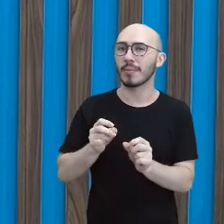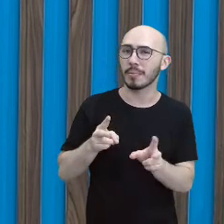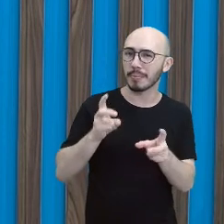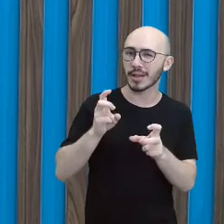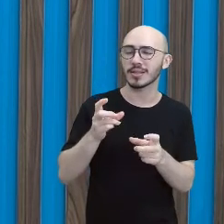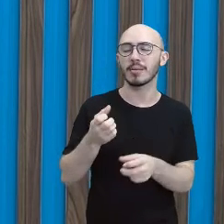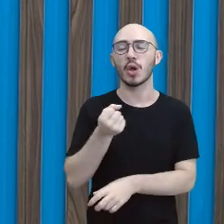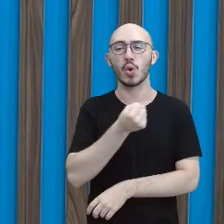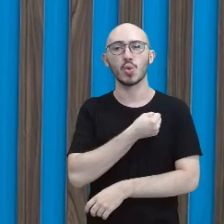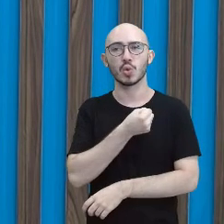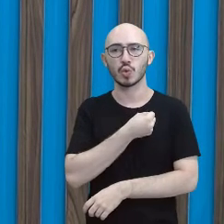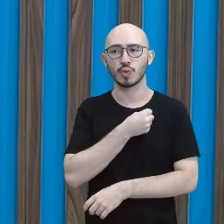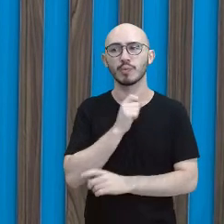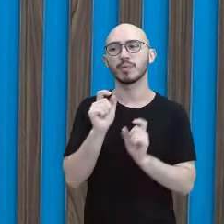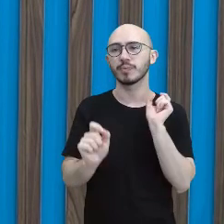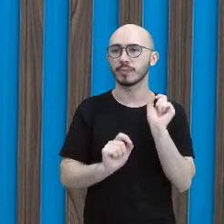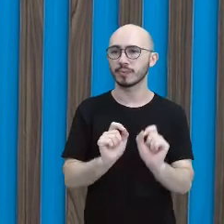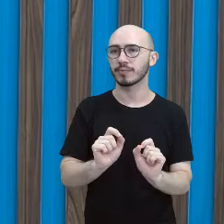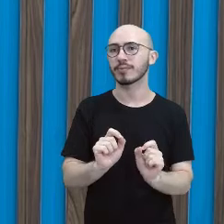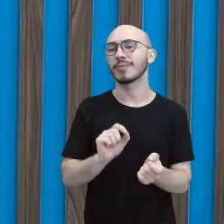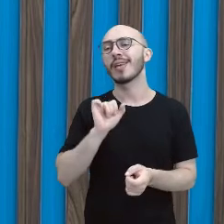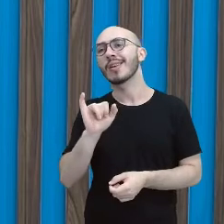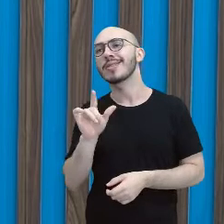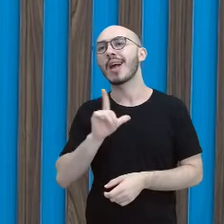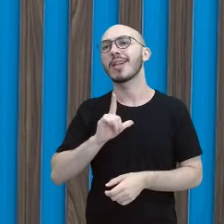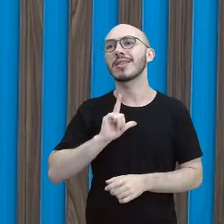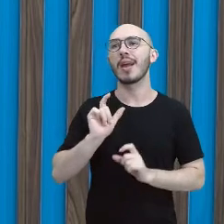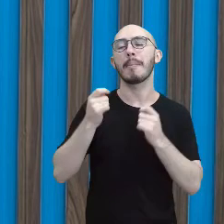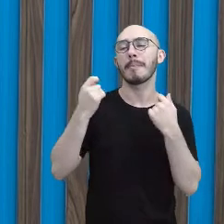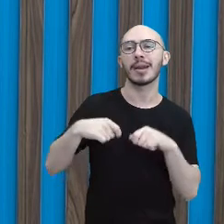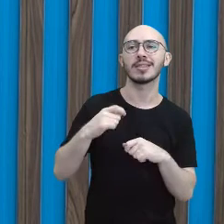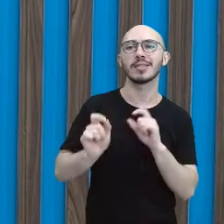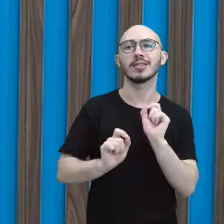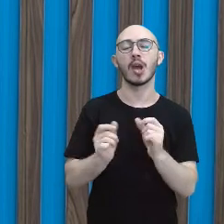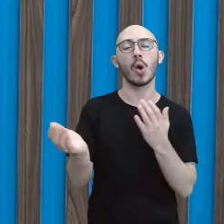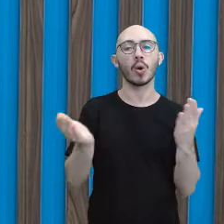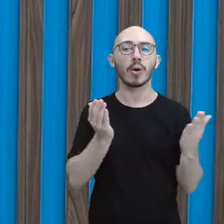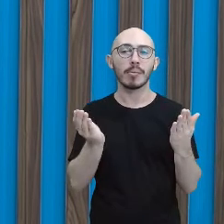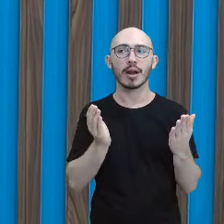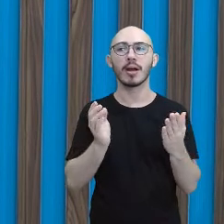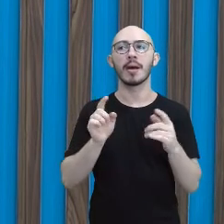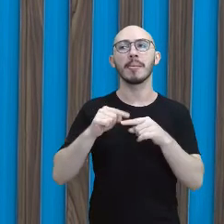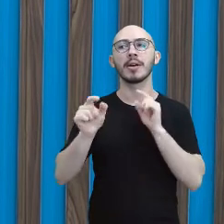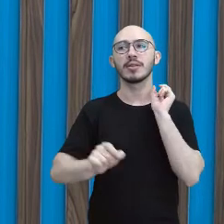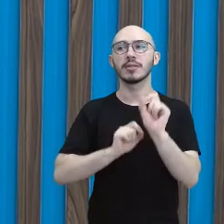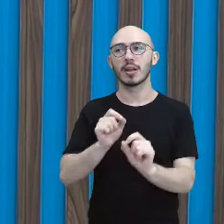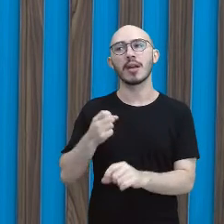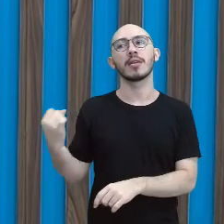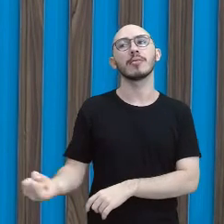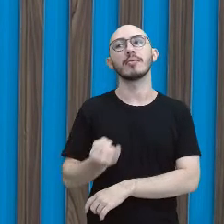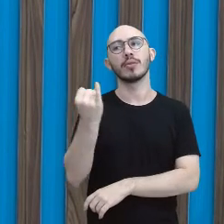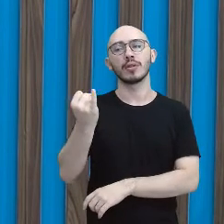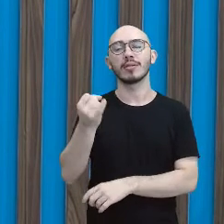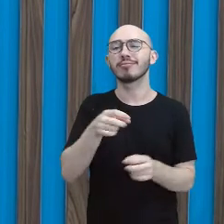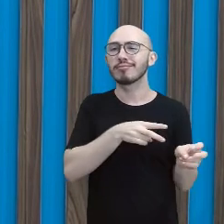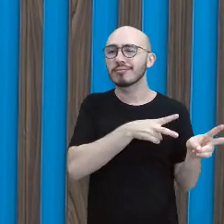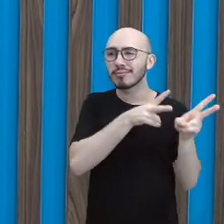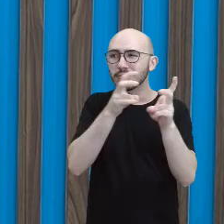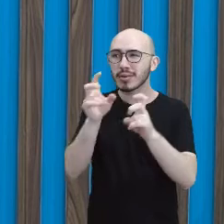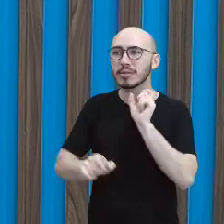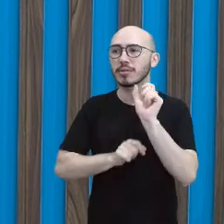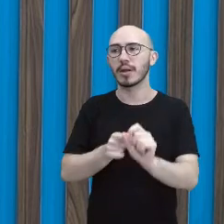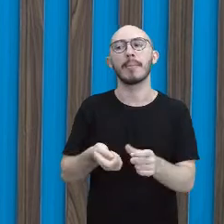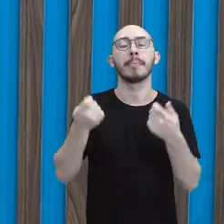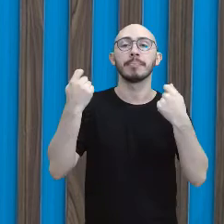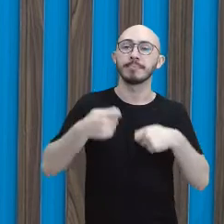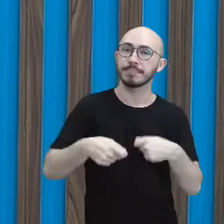essa numeração, por mais que a gente necessite fazer essas comparações, é importante que a gente perceba que eu preciso